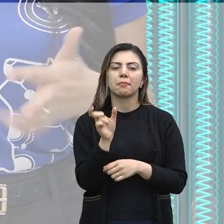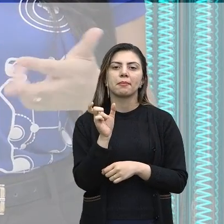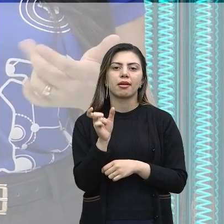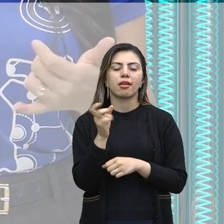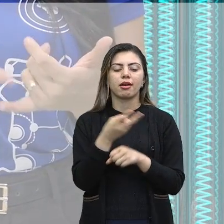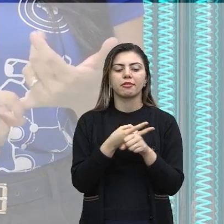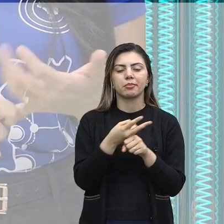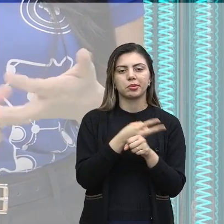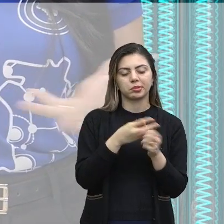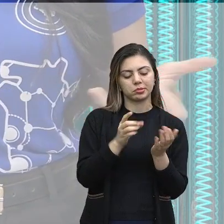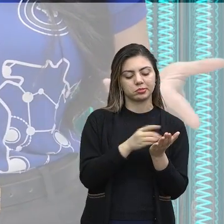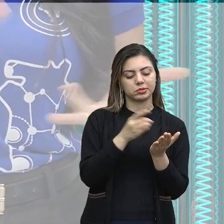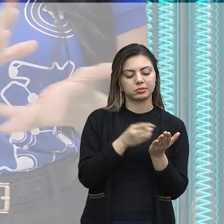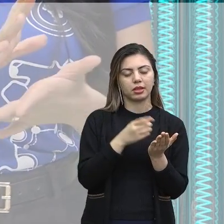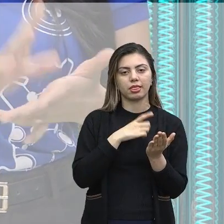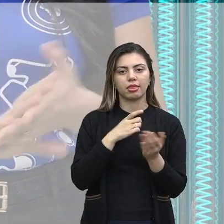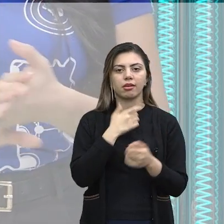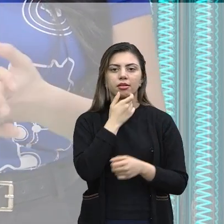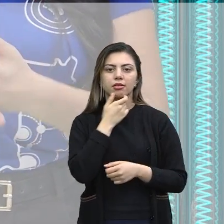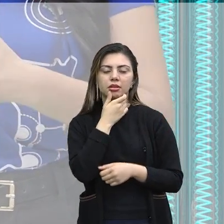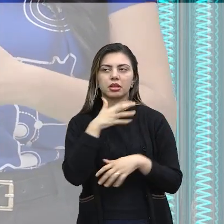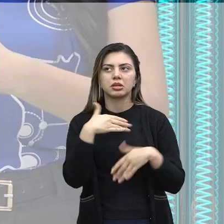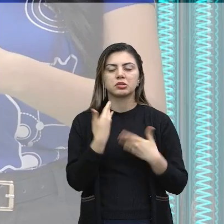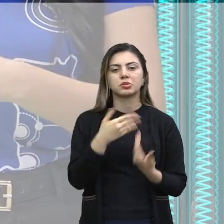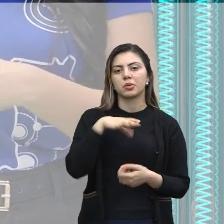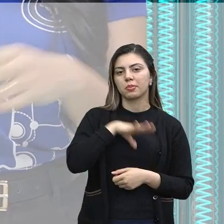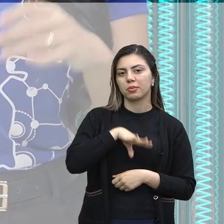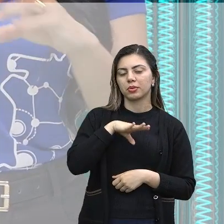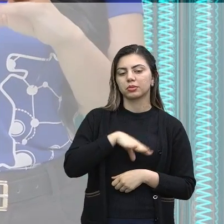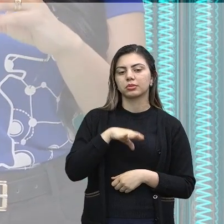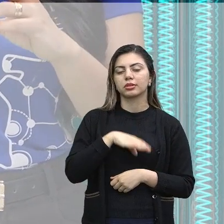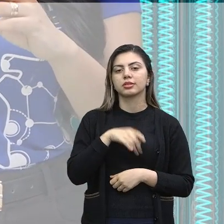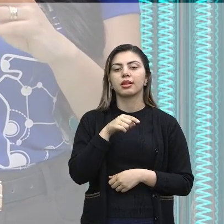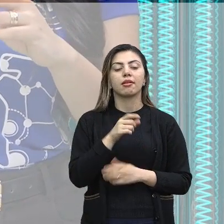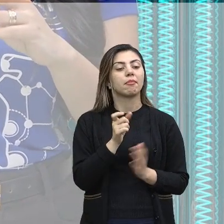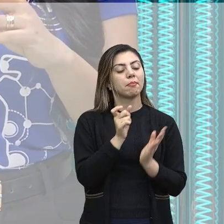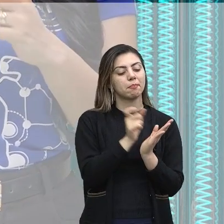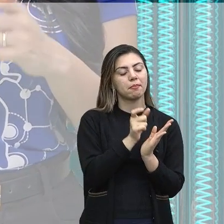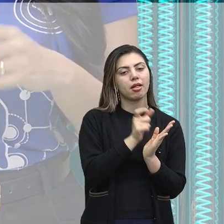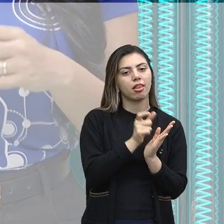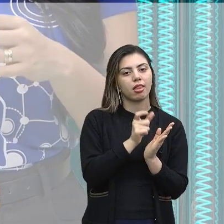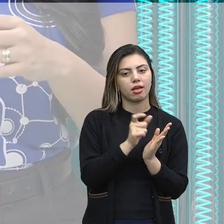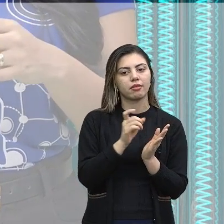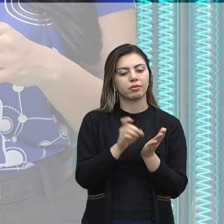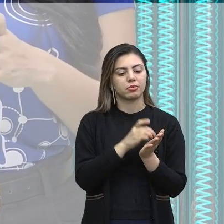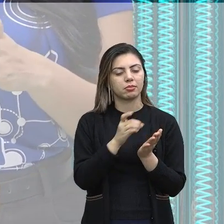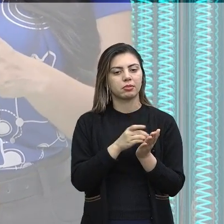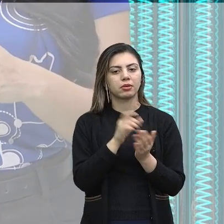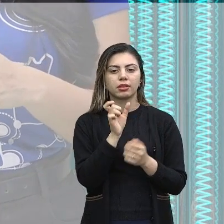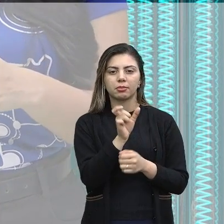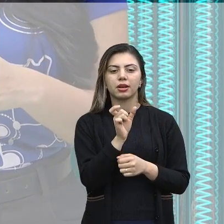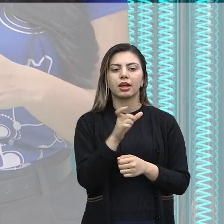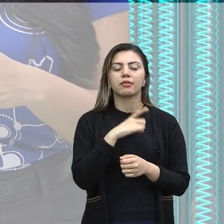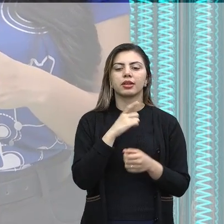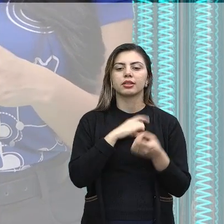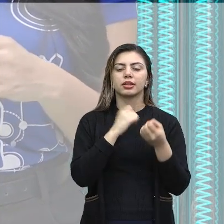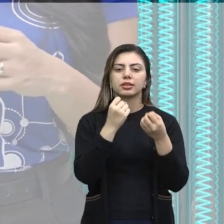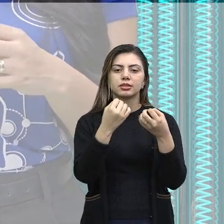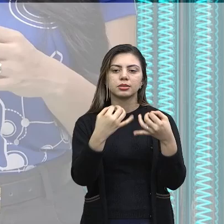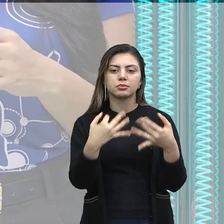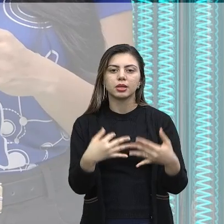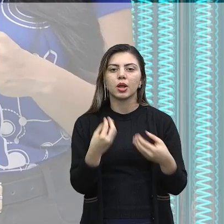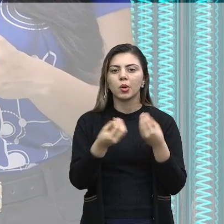no dicionário, tanto em inglês como em português, ela está lá a palavra, aí vem a transcrição